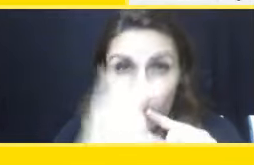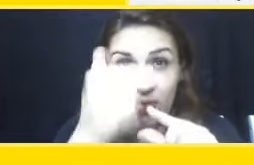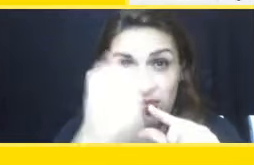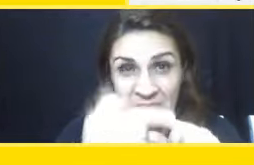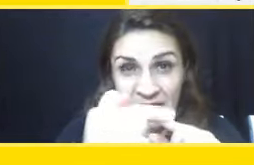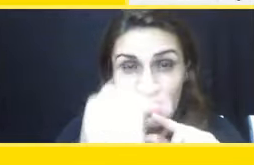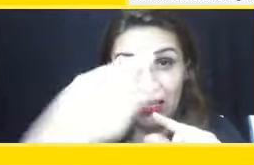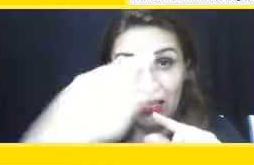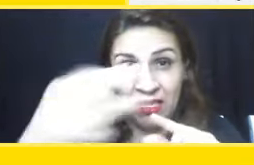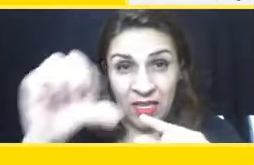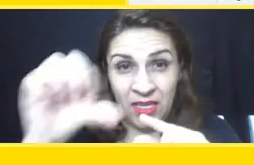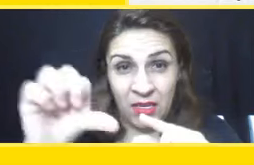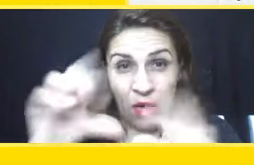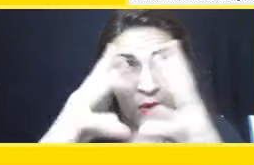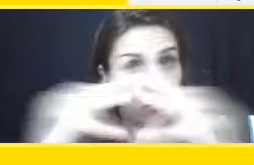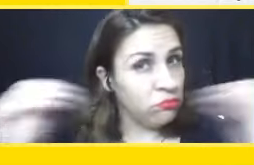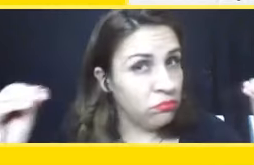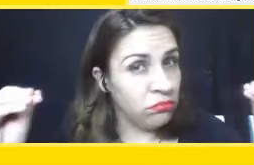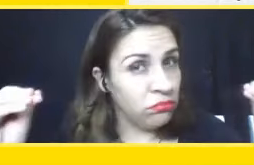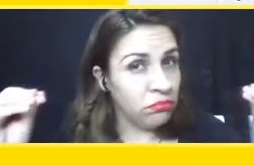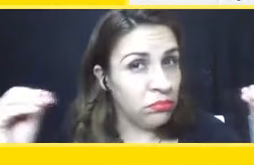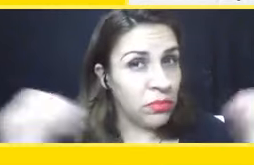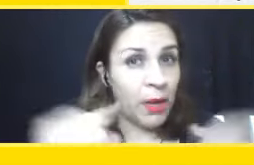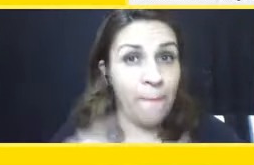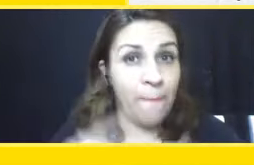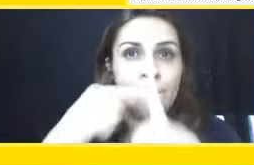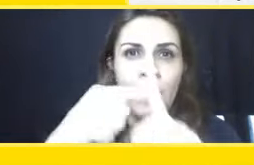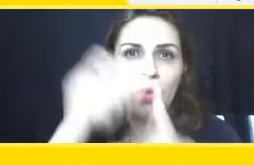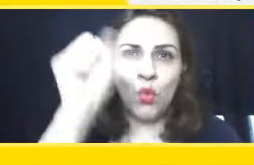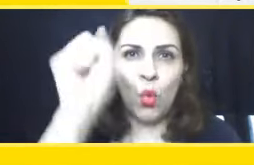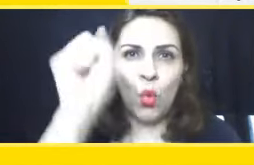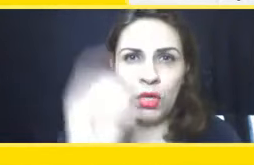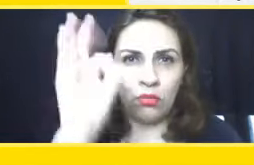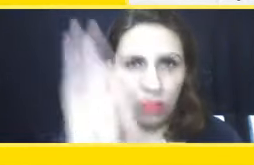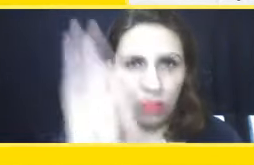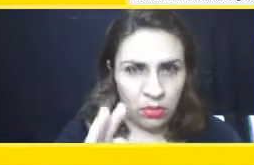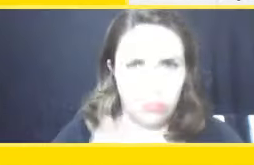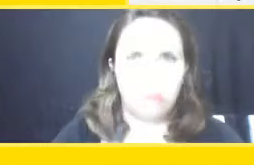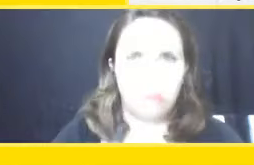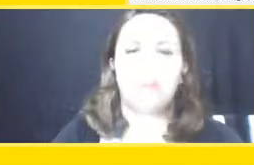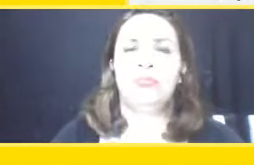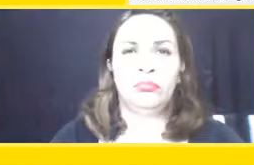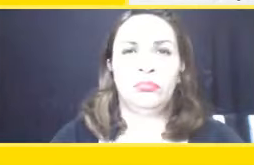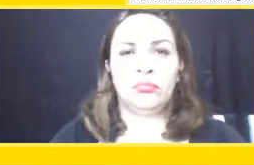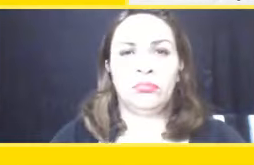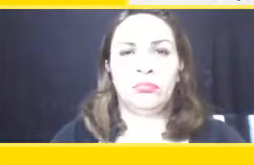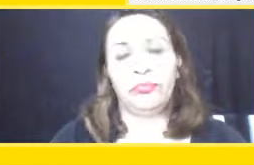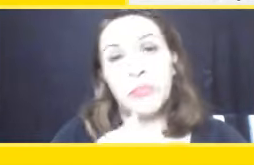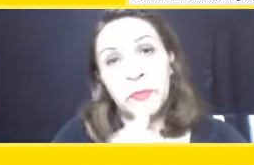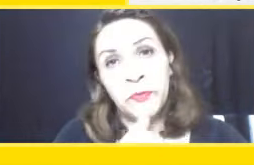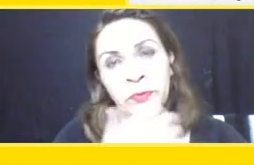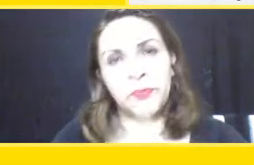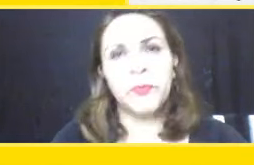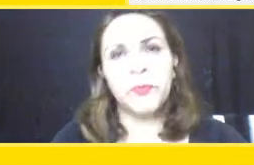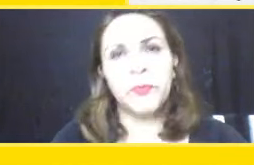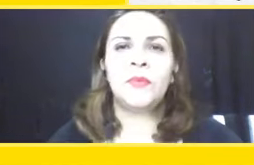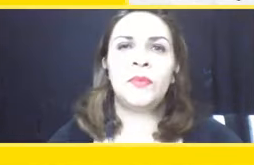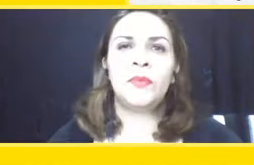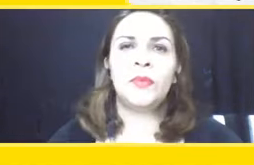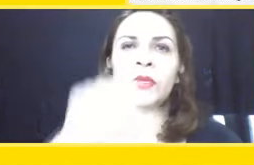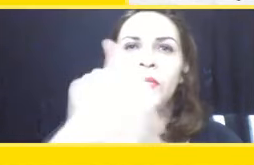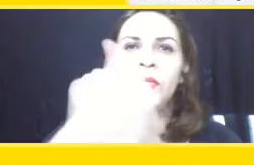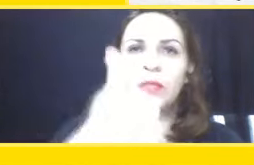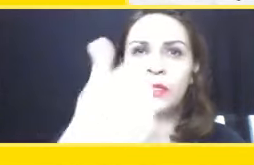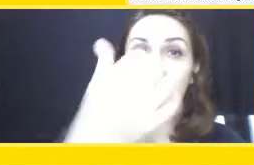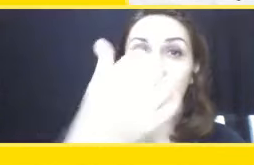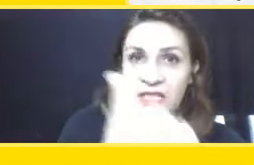6.739 já foram recuperados, mais de 80%. Tivemos na Ceilândia, infelizmente, 162